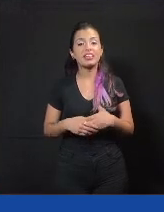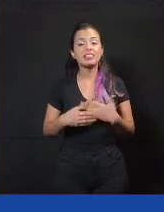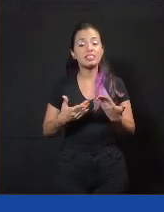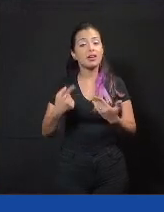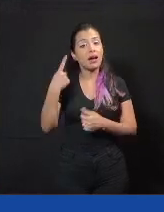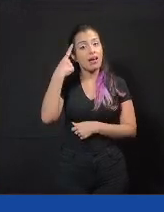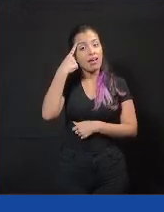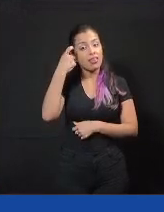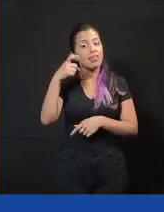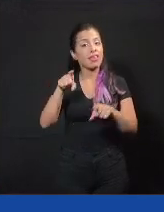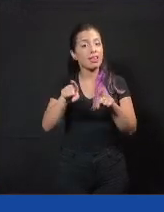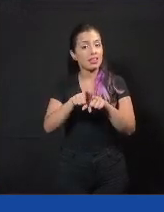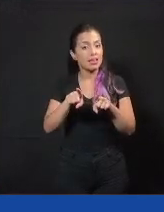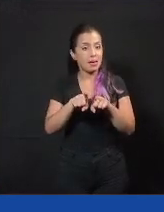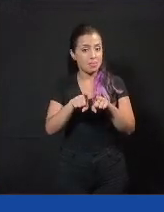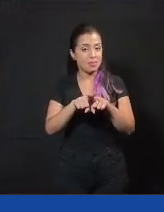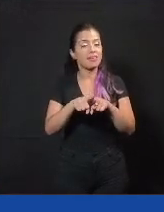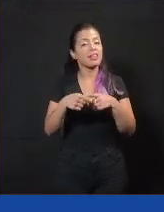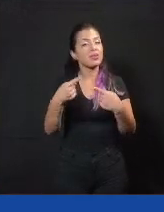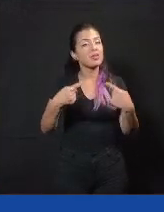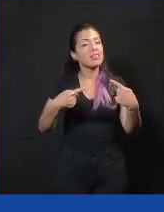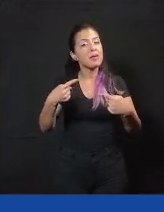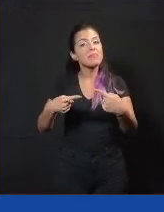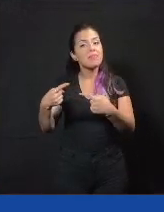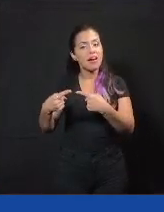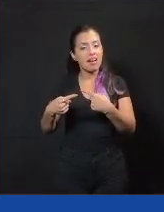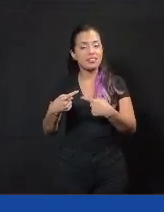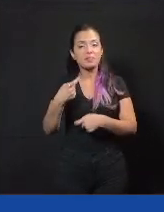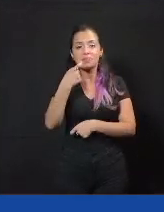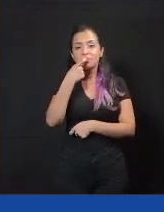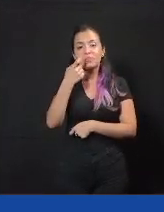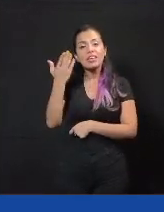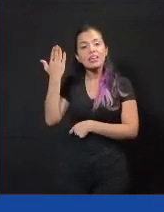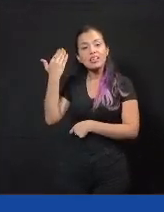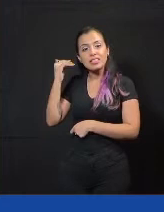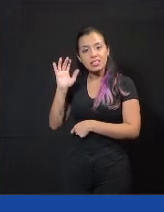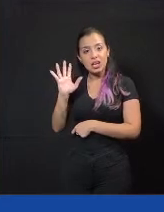aproveitando já o debate recente sobre